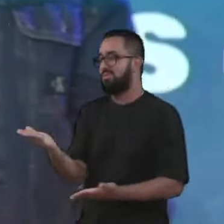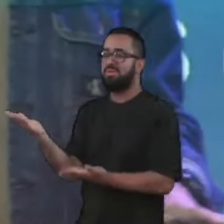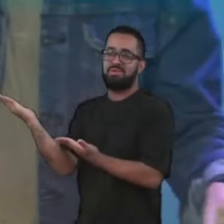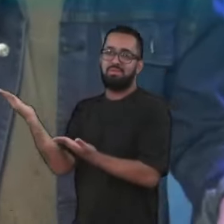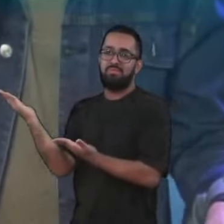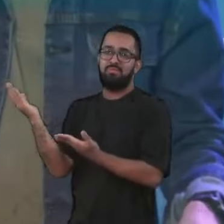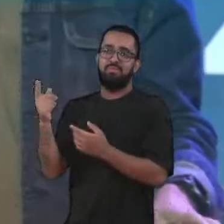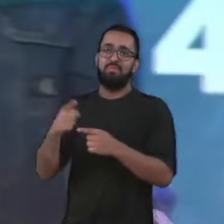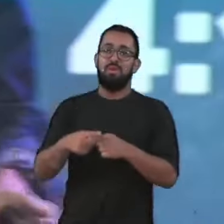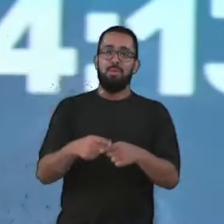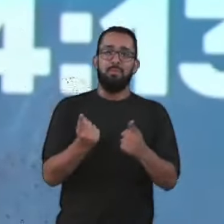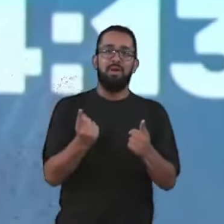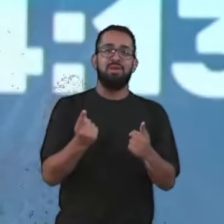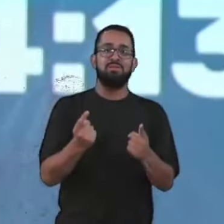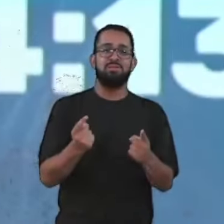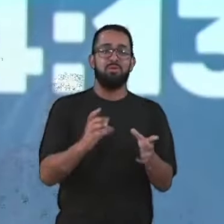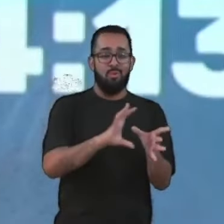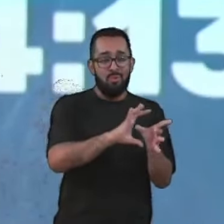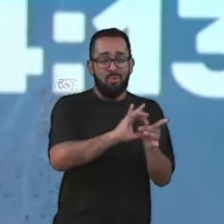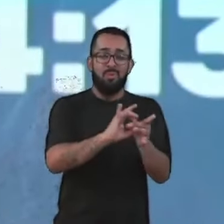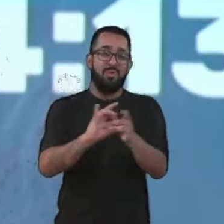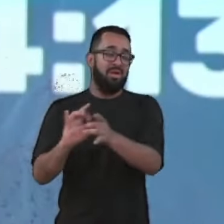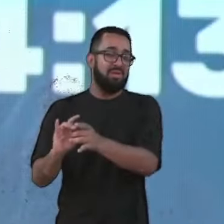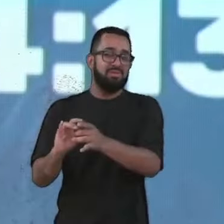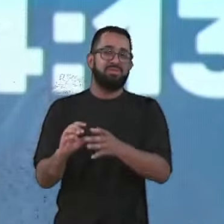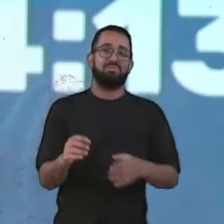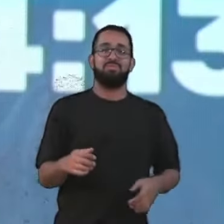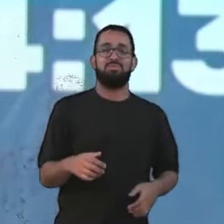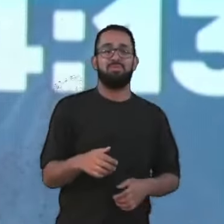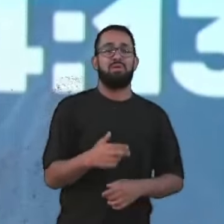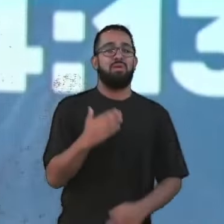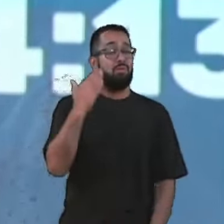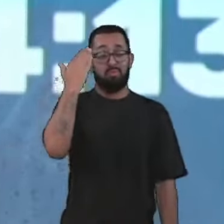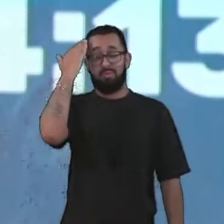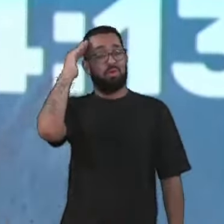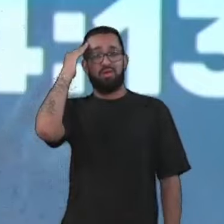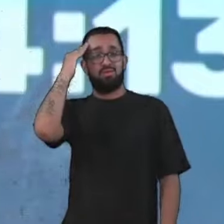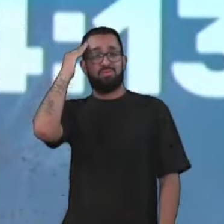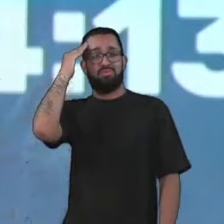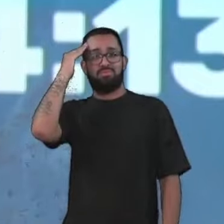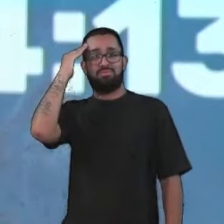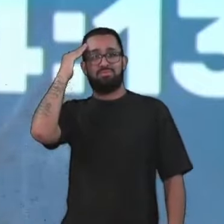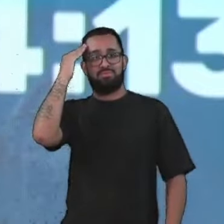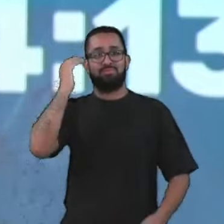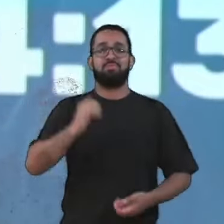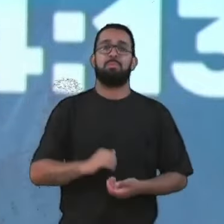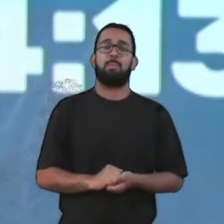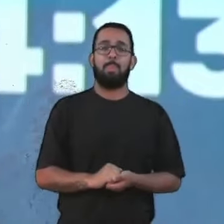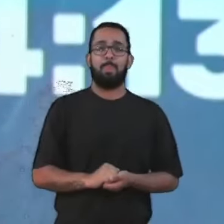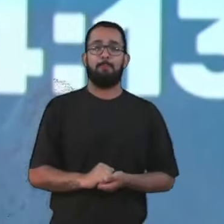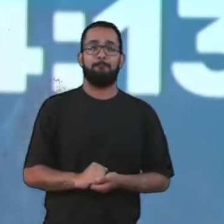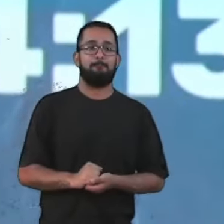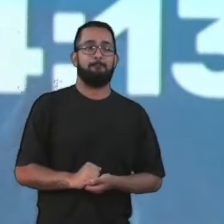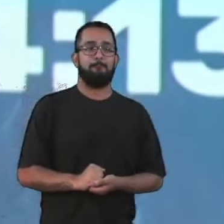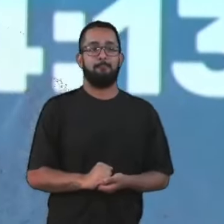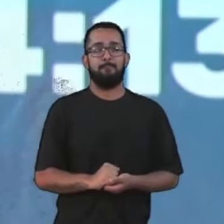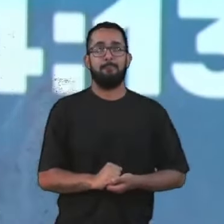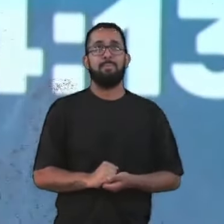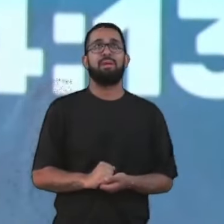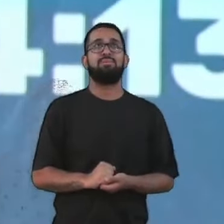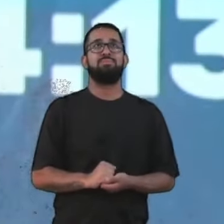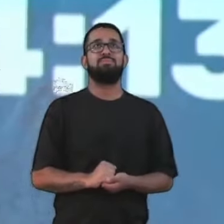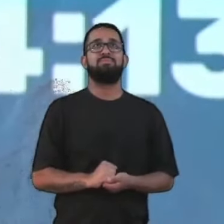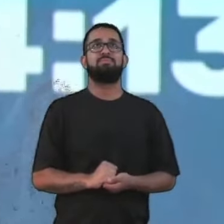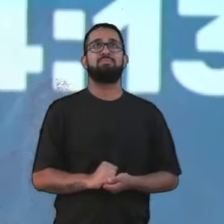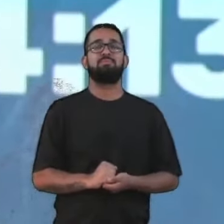que vai acontecer, vai dar certo. Não, tem que pôr o 11, o 12 e o 13. Quer usar o 13? Pode pôr, mas põe o 11 também. E põe